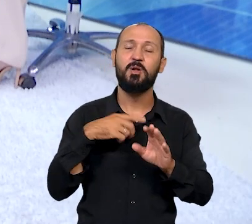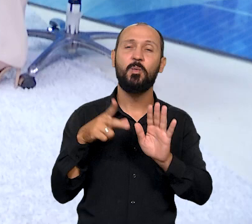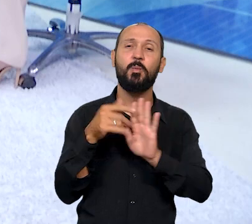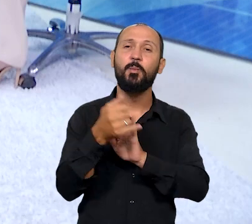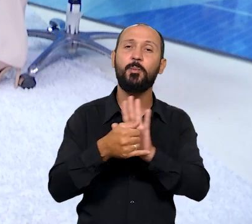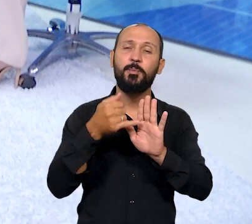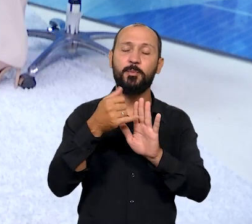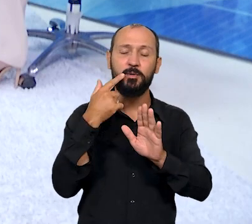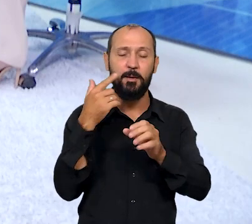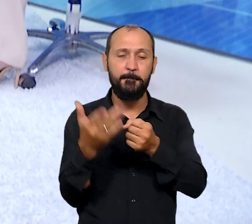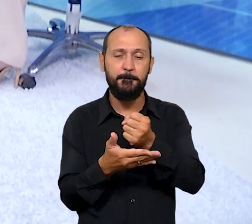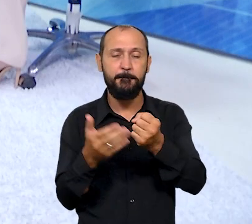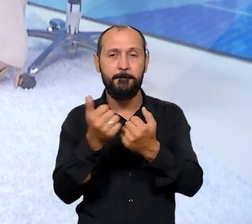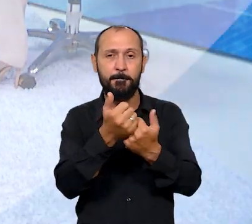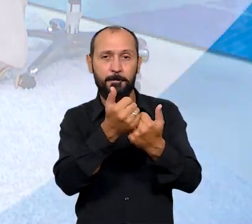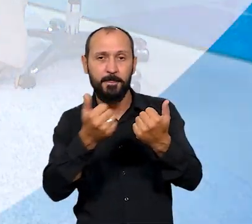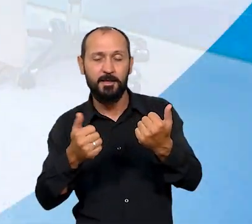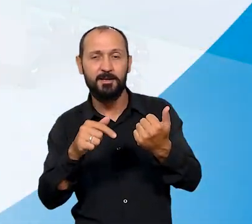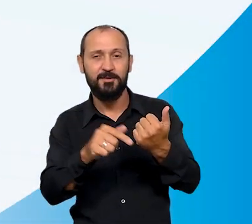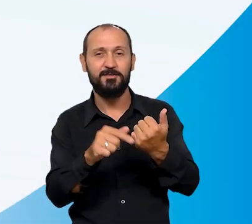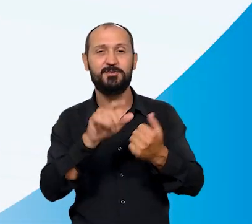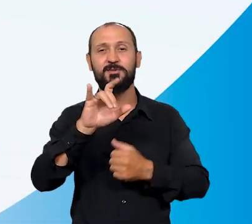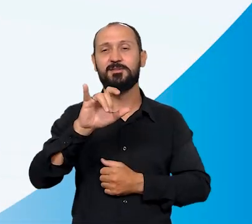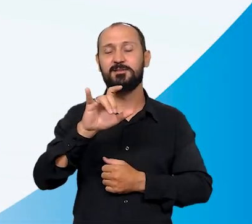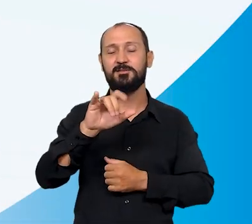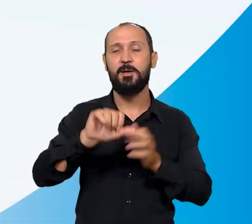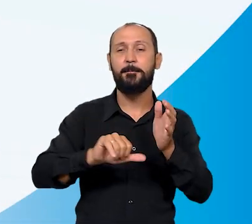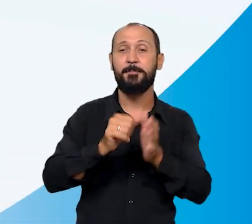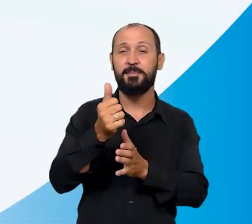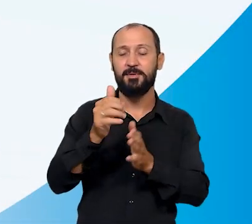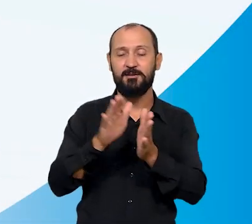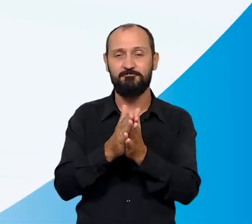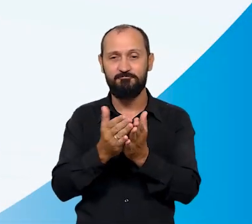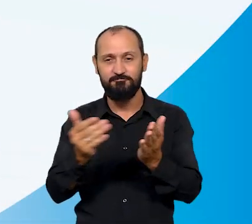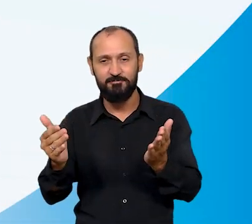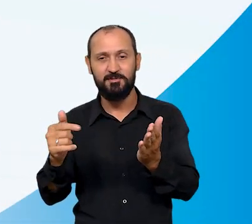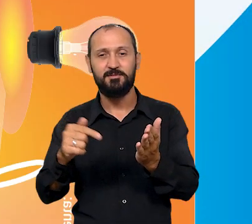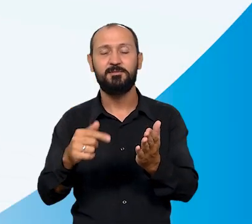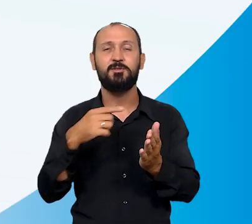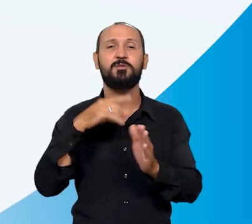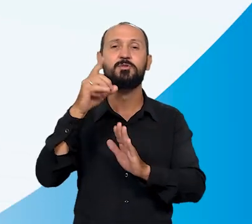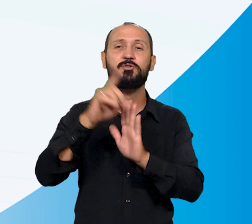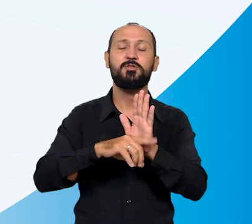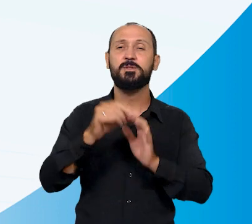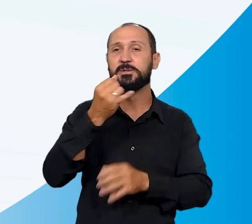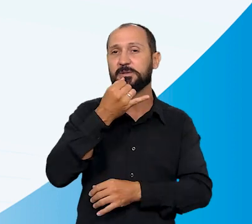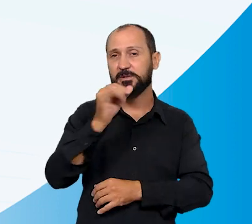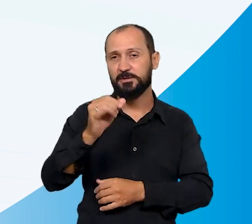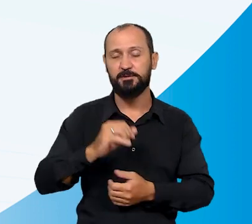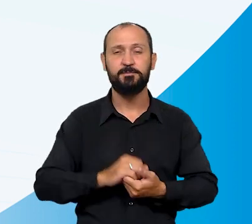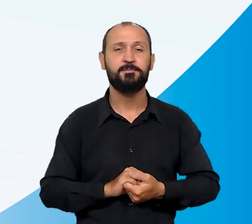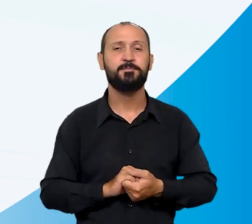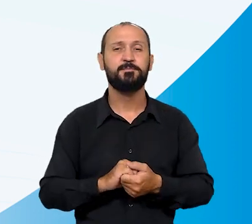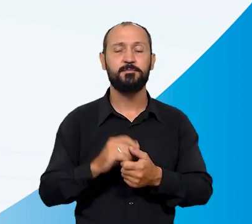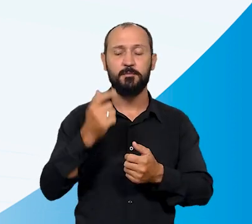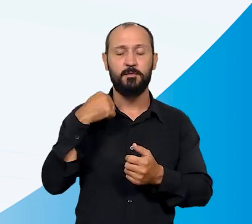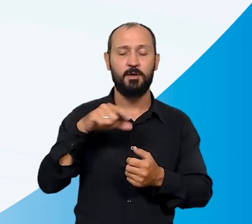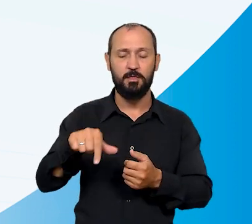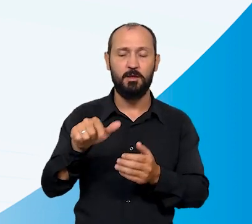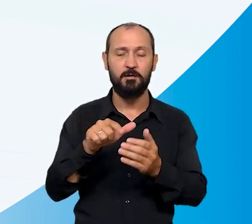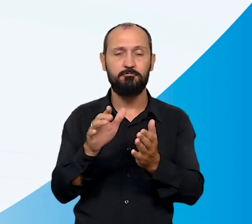projetos que veio derivado a esse do Instagram. Então, essa primeira cartilha nossa, ela trata de direito de